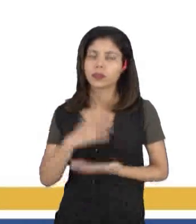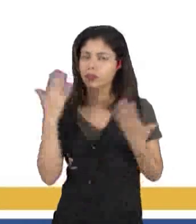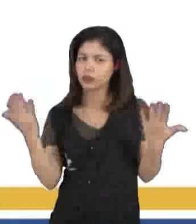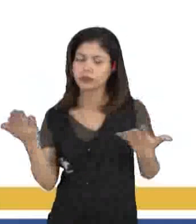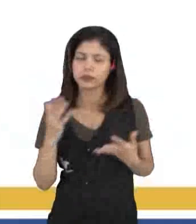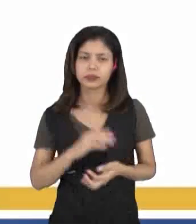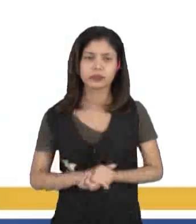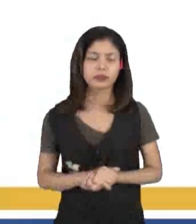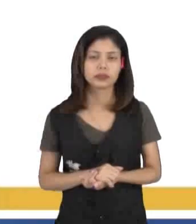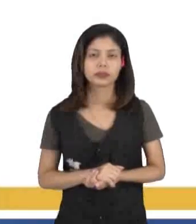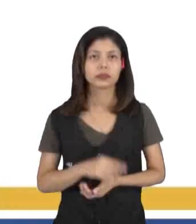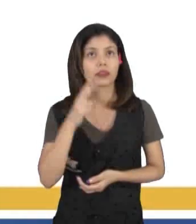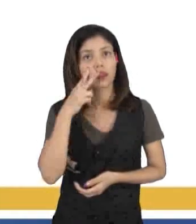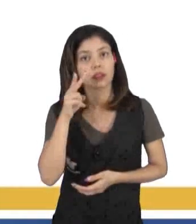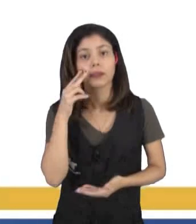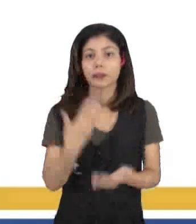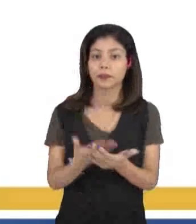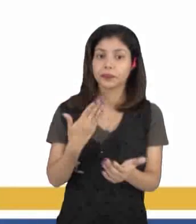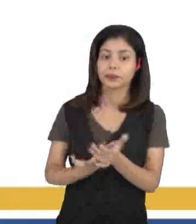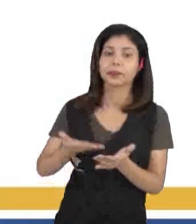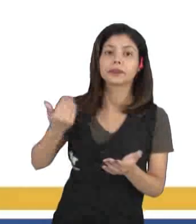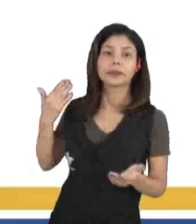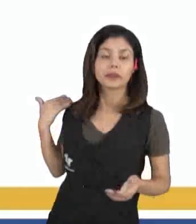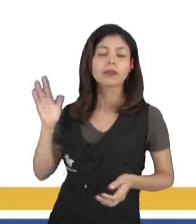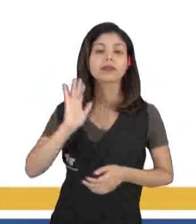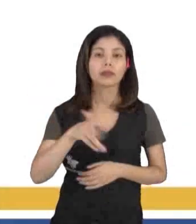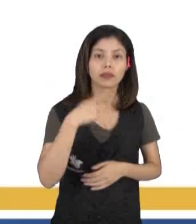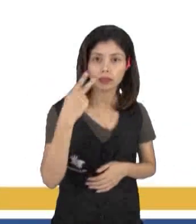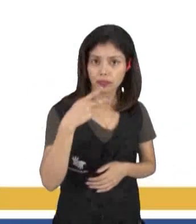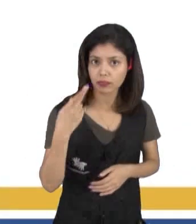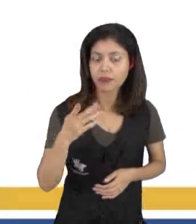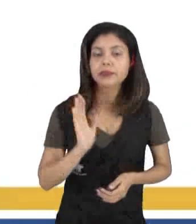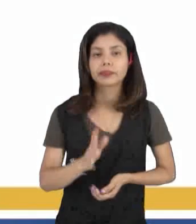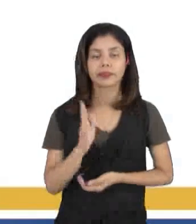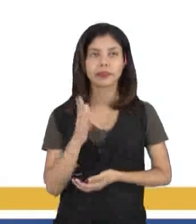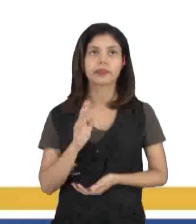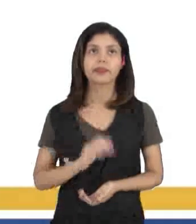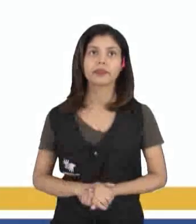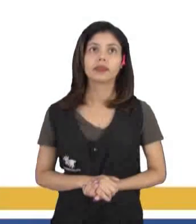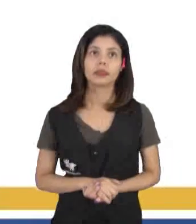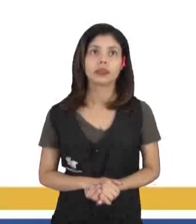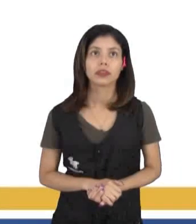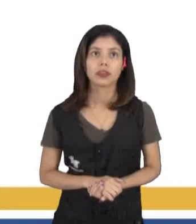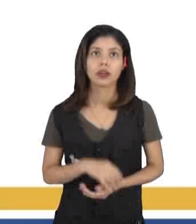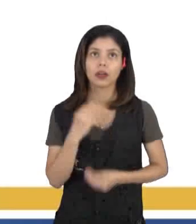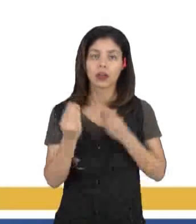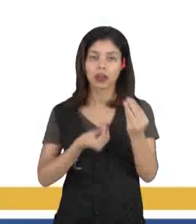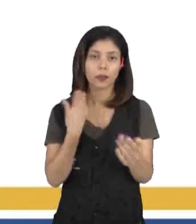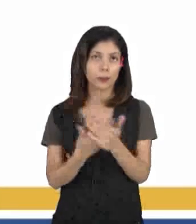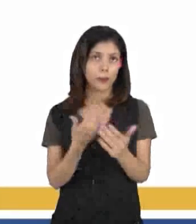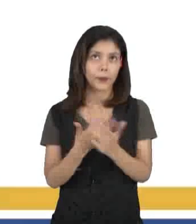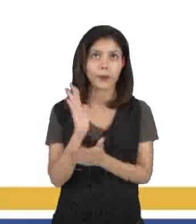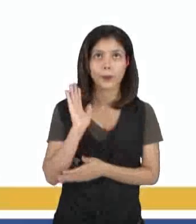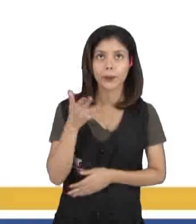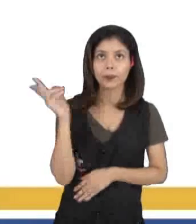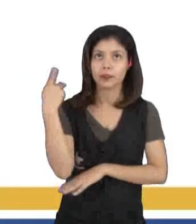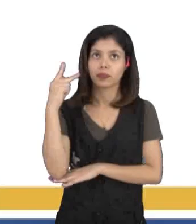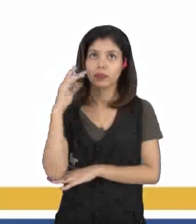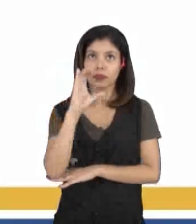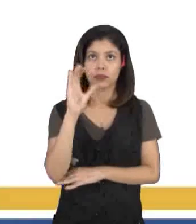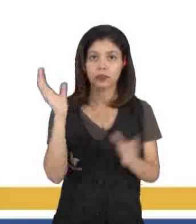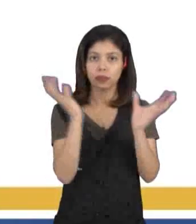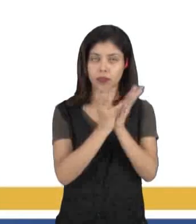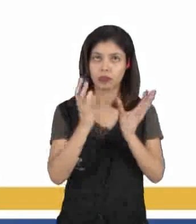Então, vejam as aulas anteriores que nós já falamos sobre período composto, tá certo? Como você já deve ter estudado, né, o